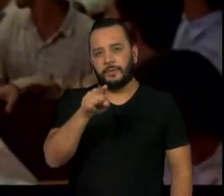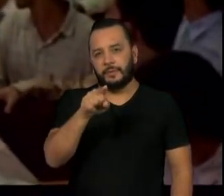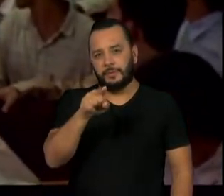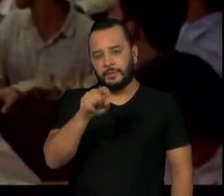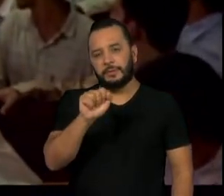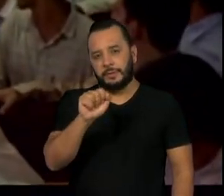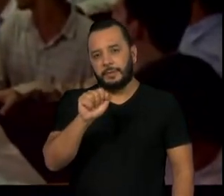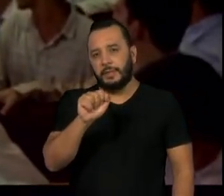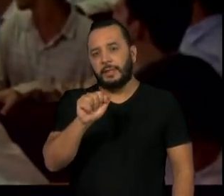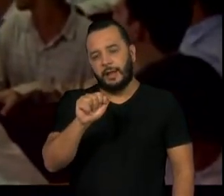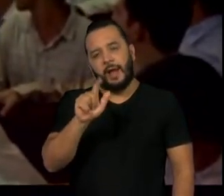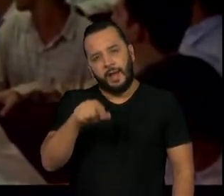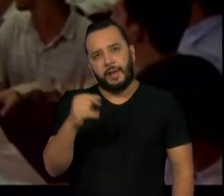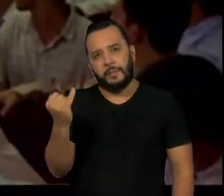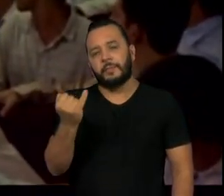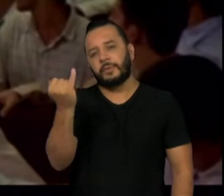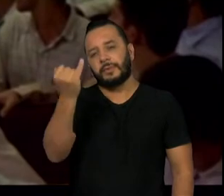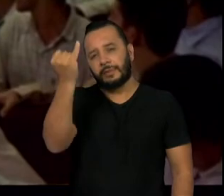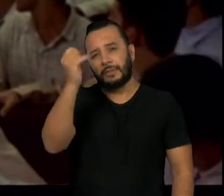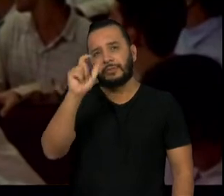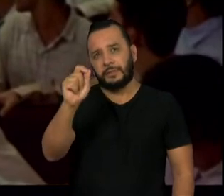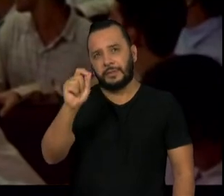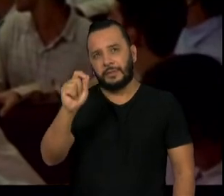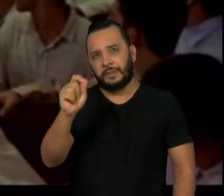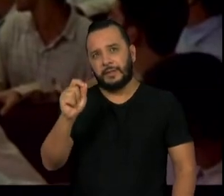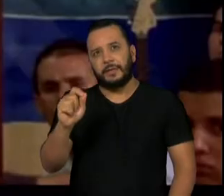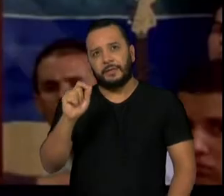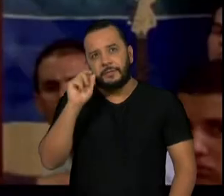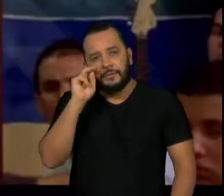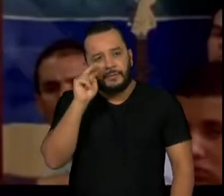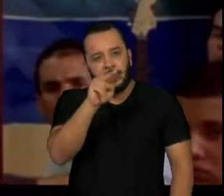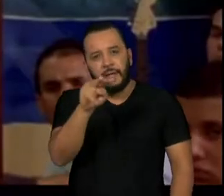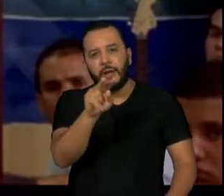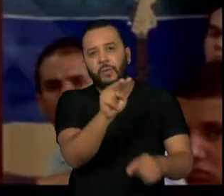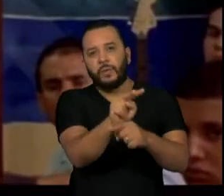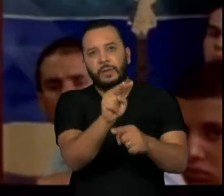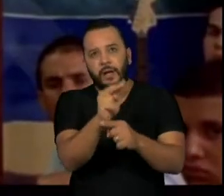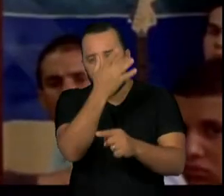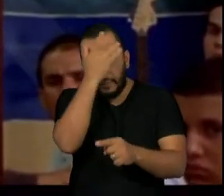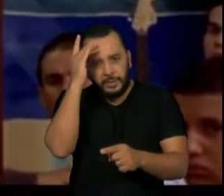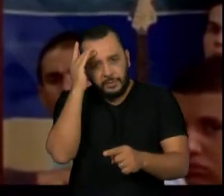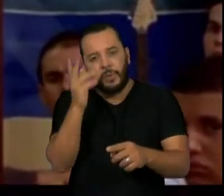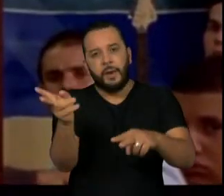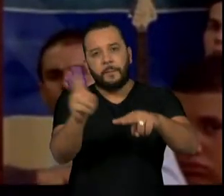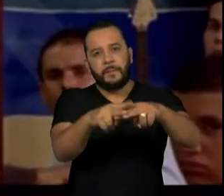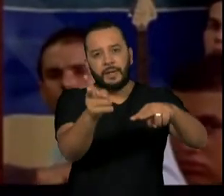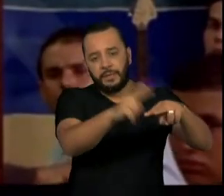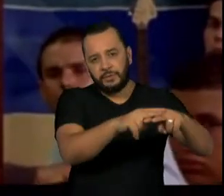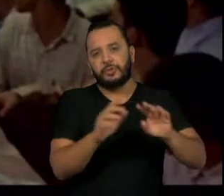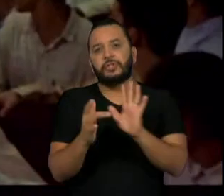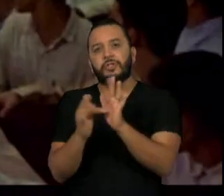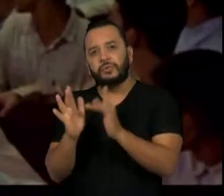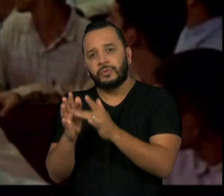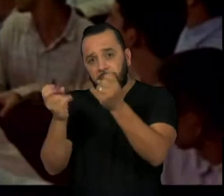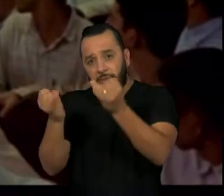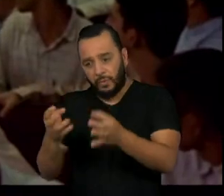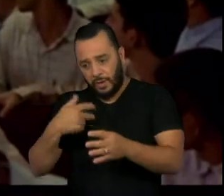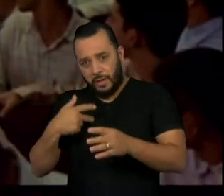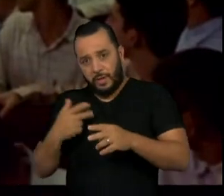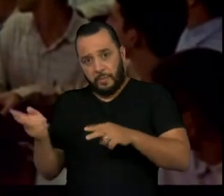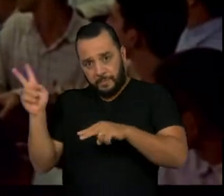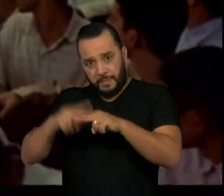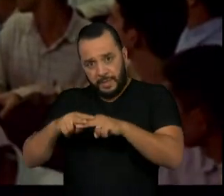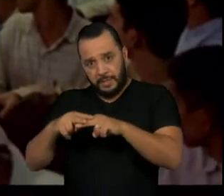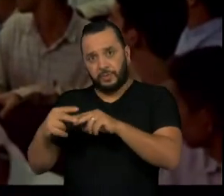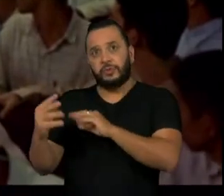É uma ênfase cristã assistir os presidiários. Jesus Cristo disse, estive preso e